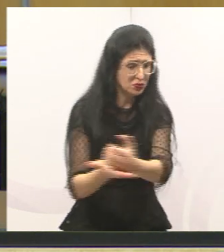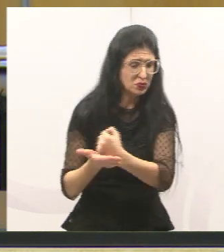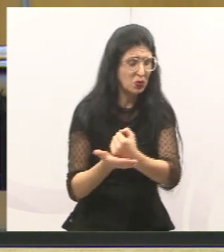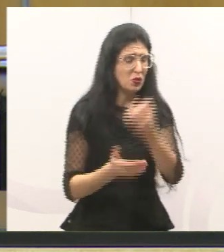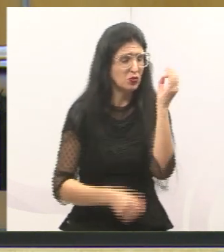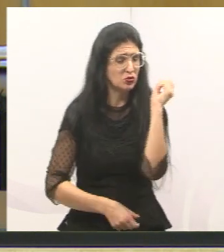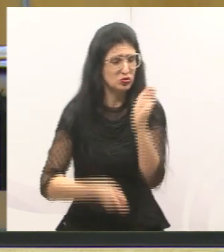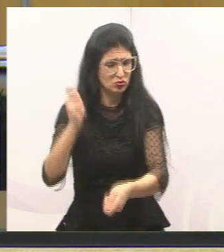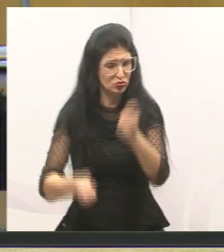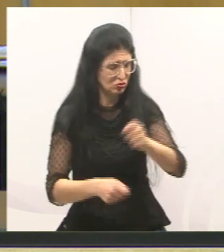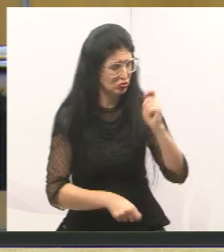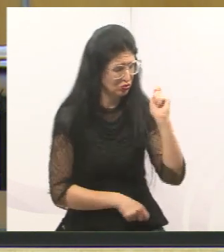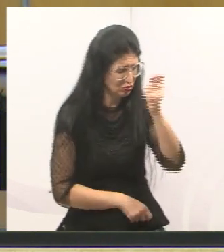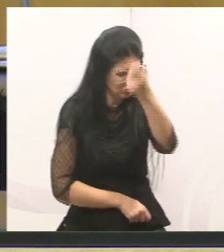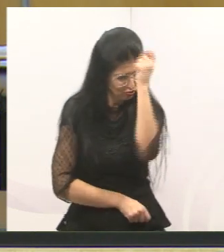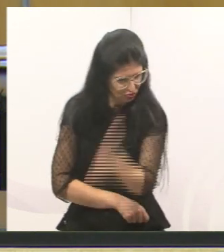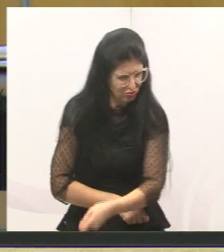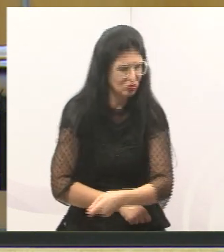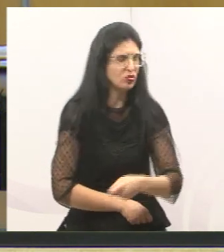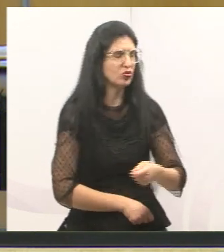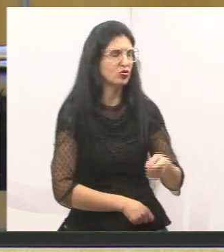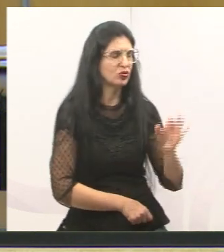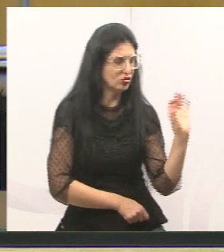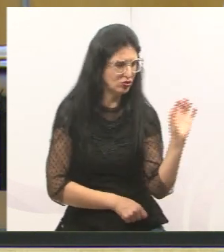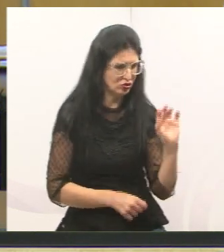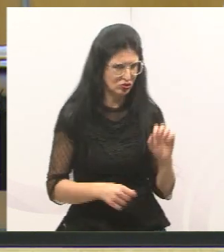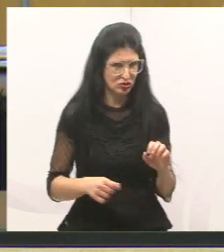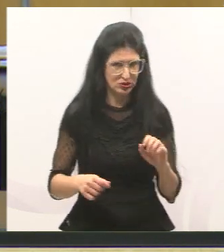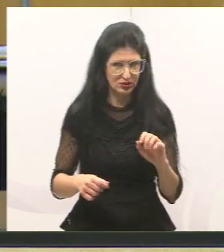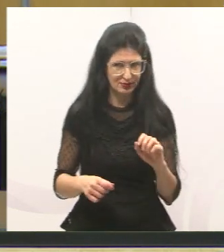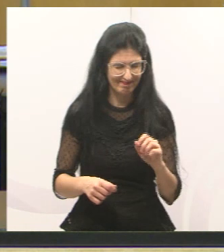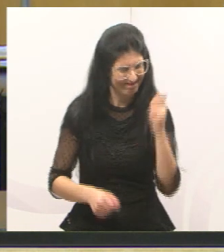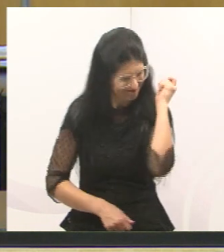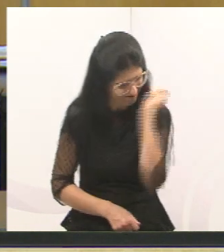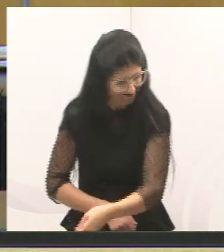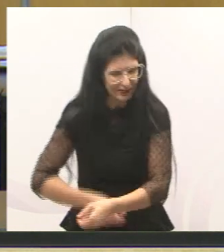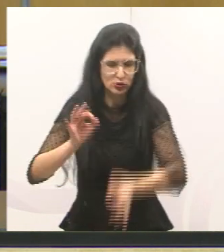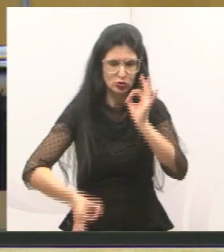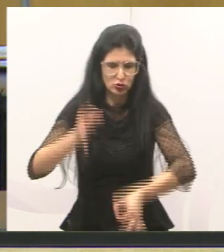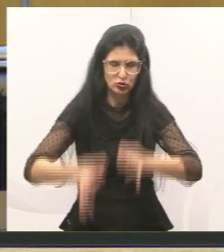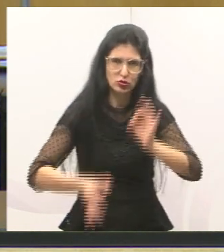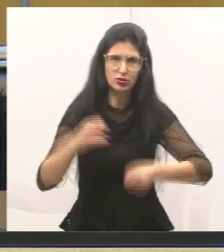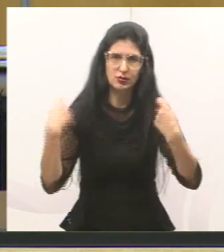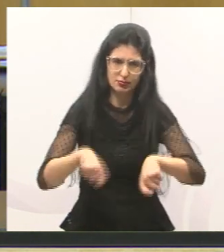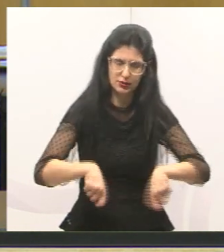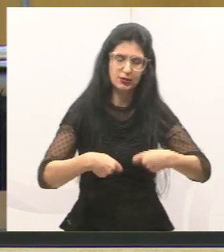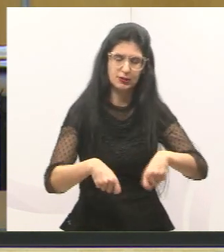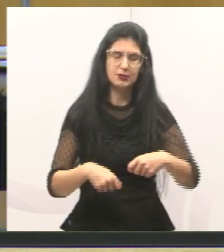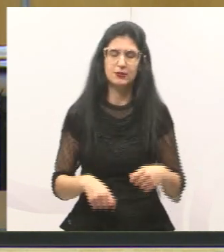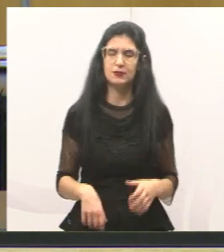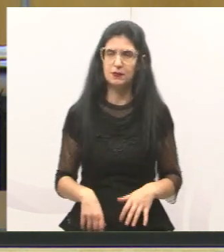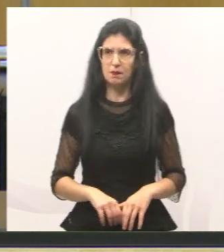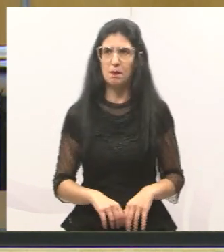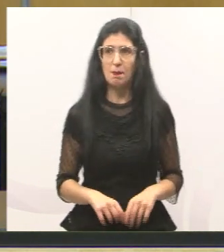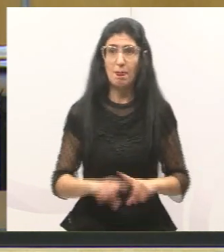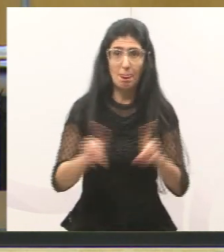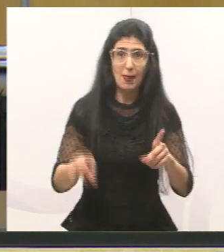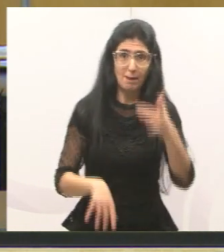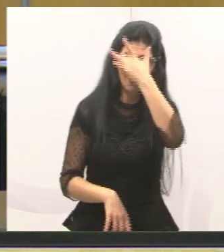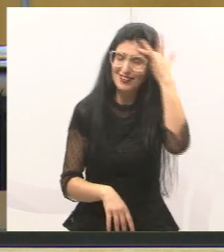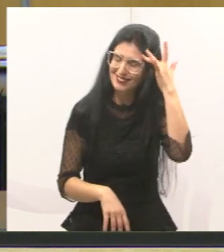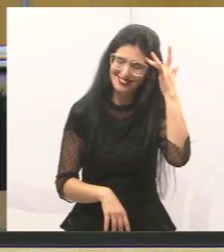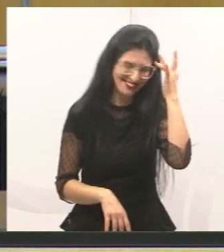feito nos termos antes descritos. Por fim, incabível o afastamento da condenação da apelante no